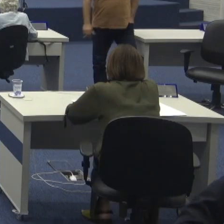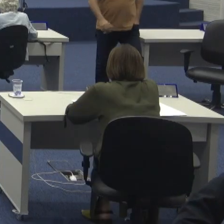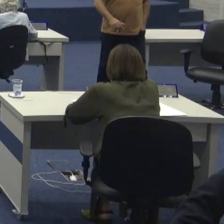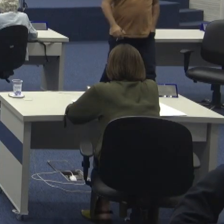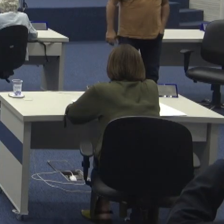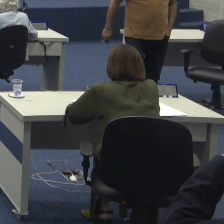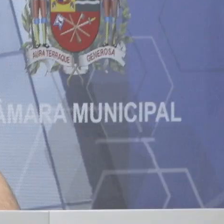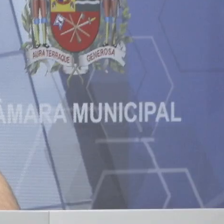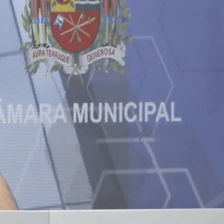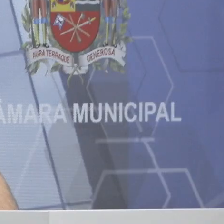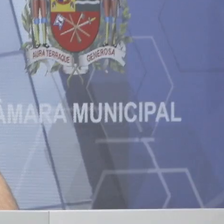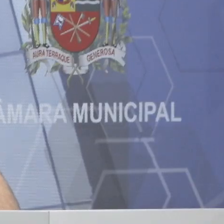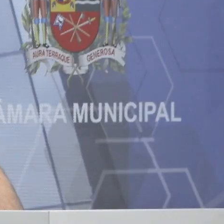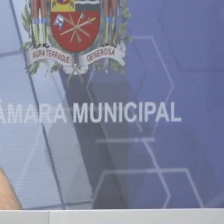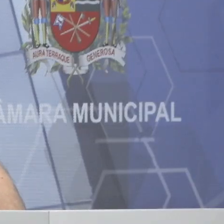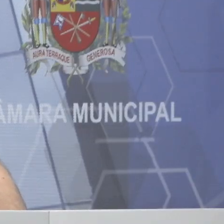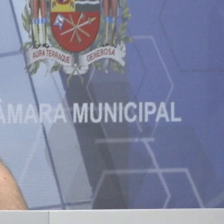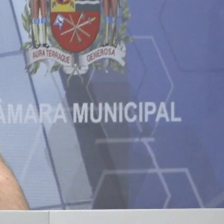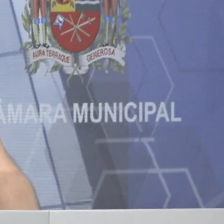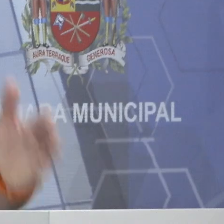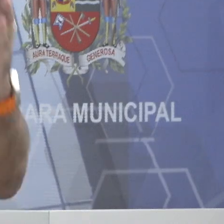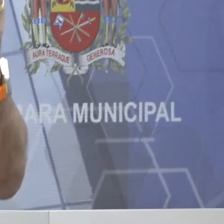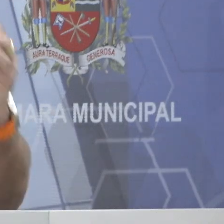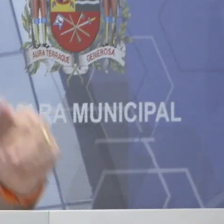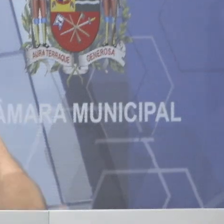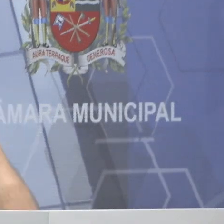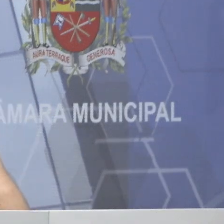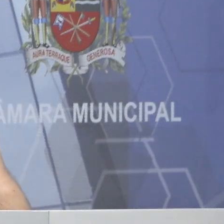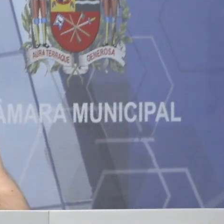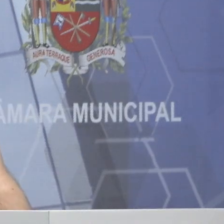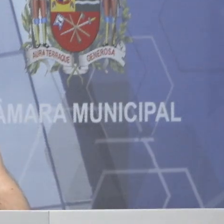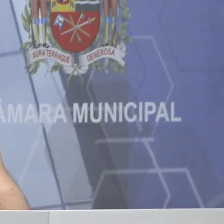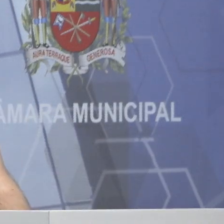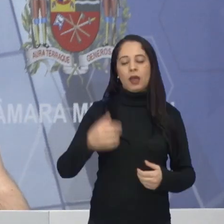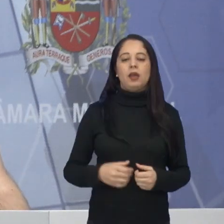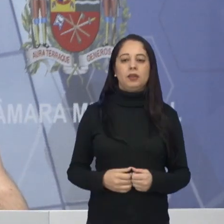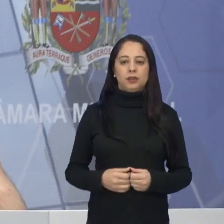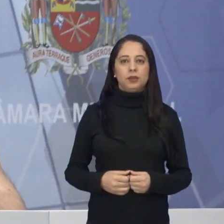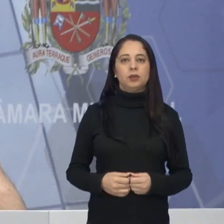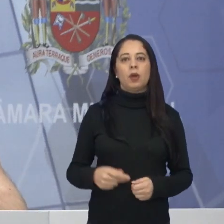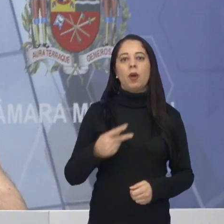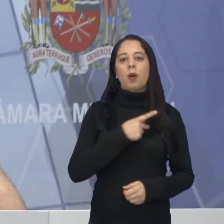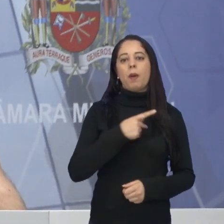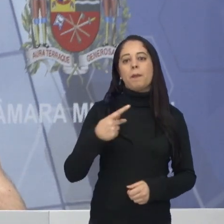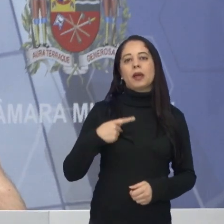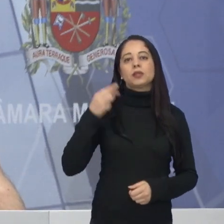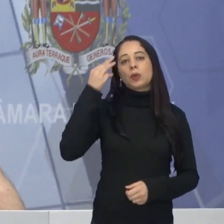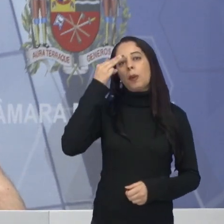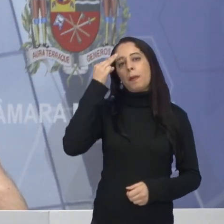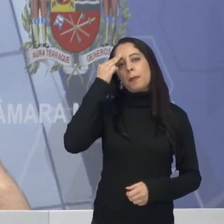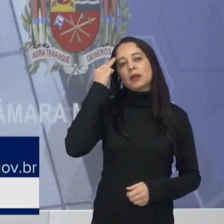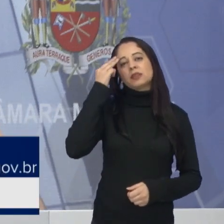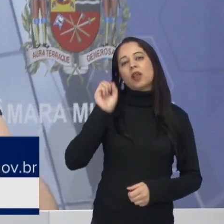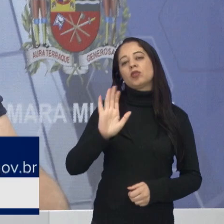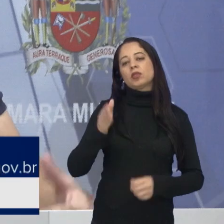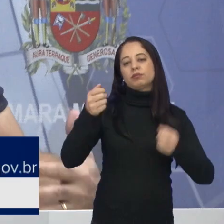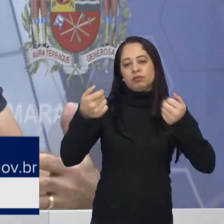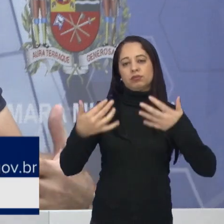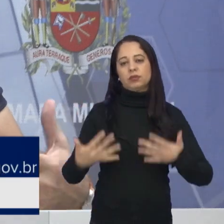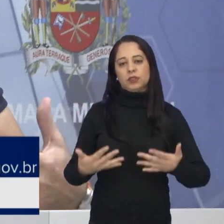parte disso, junto com o Rogério e o Milton. E é o que o vereador, pastor Marcelo Garcia, disse muito bem.